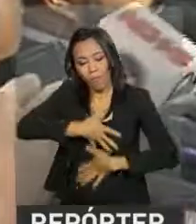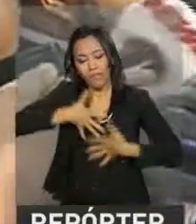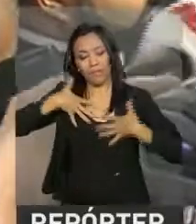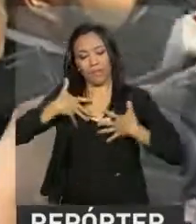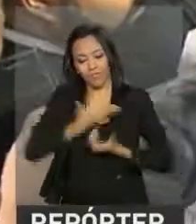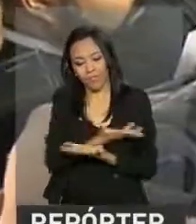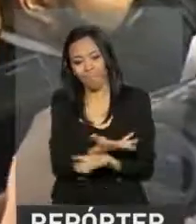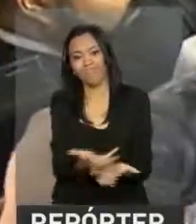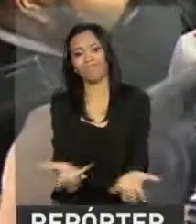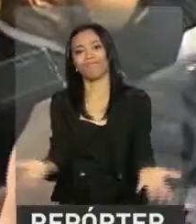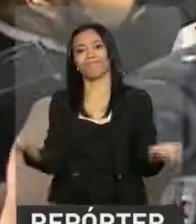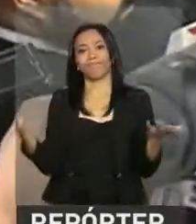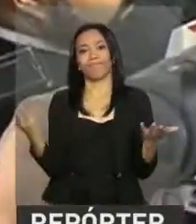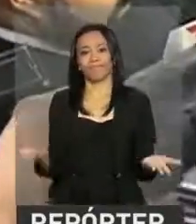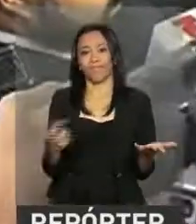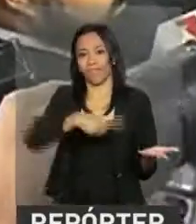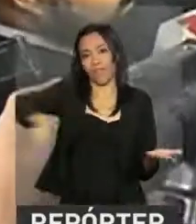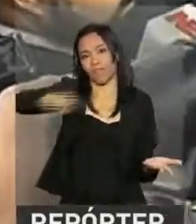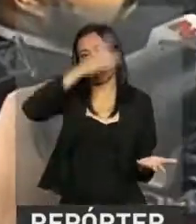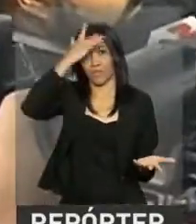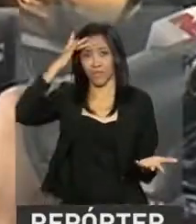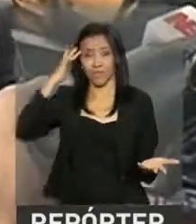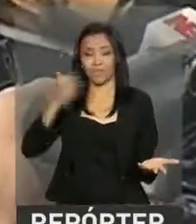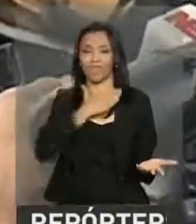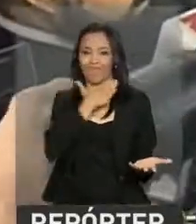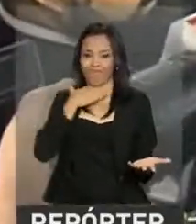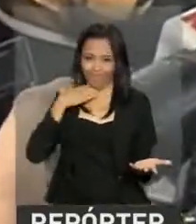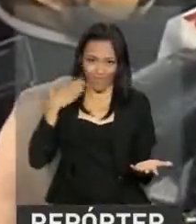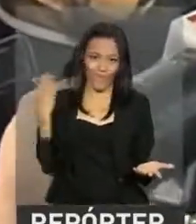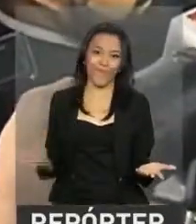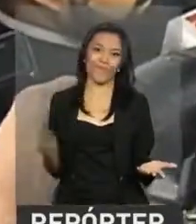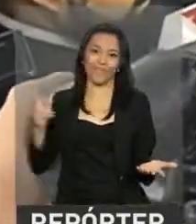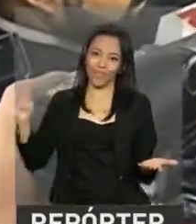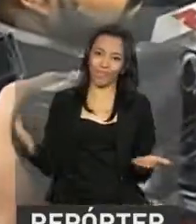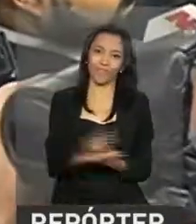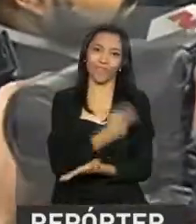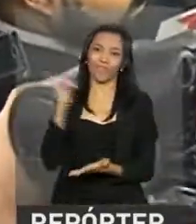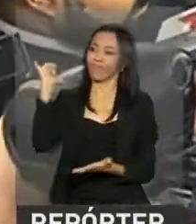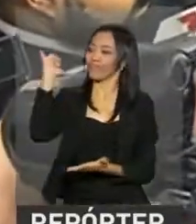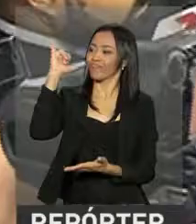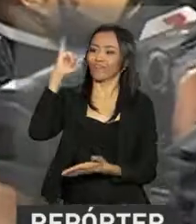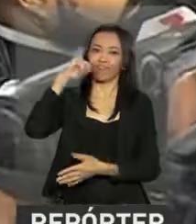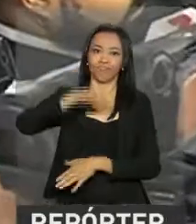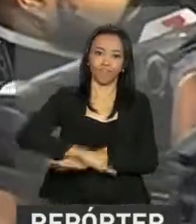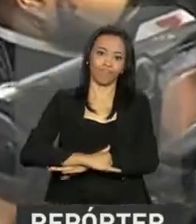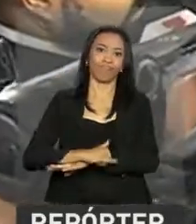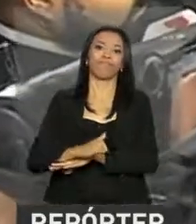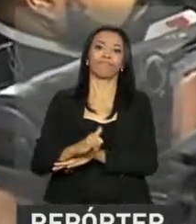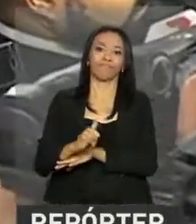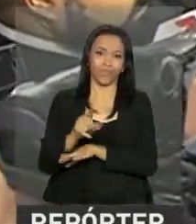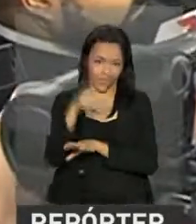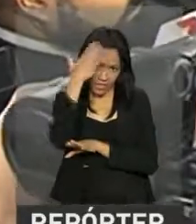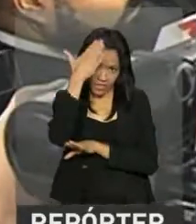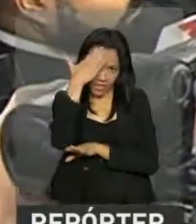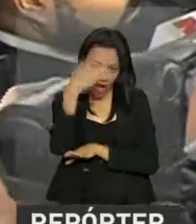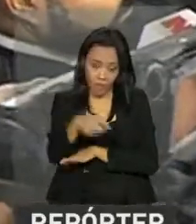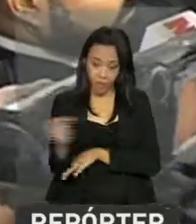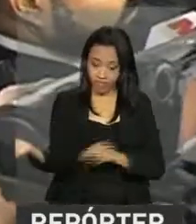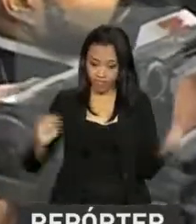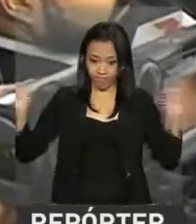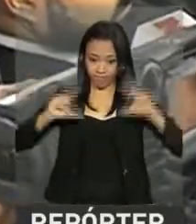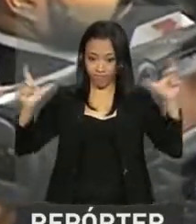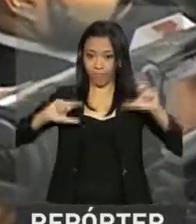homenagem aos falecidos neste trágico acontecimento. Foi um acontecimento, como vocês sabem, que abalou o